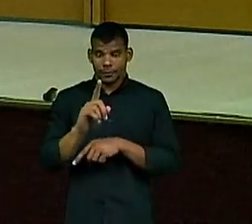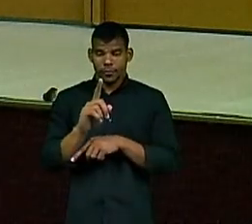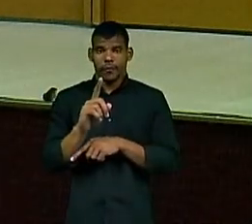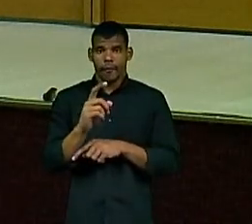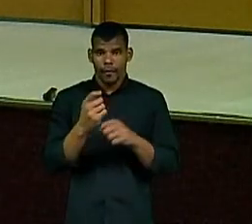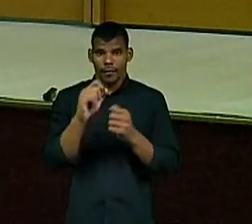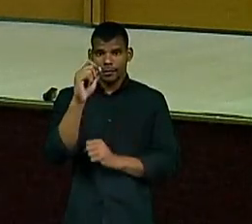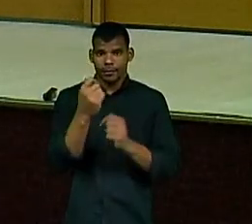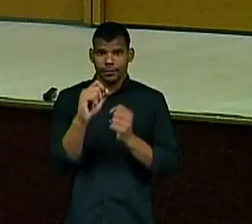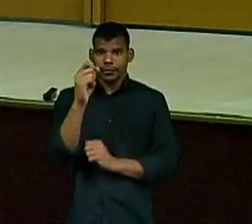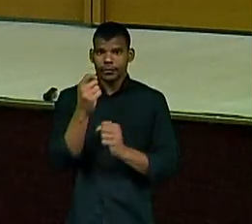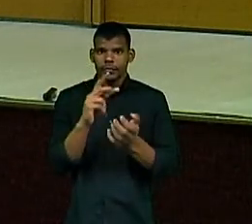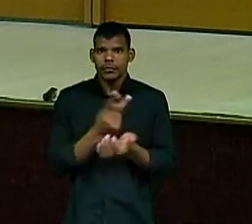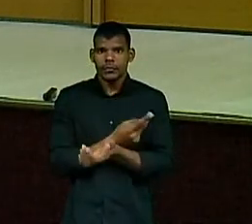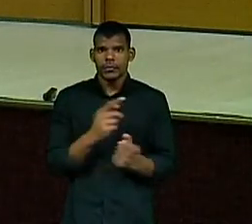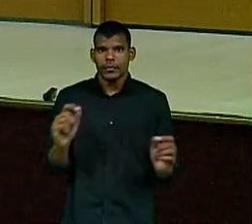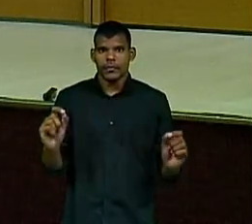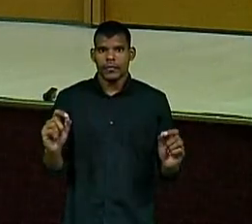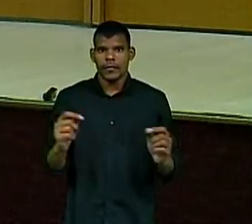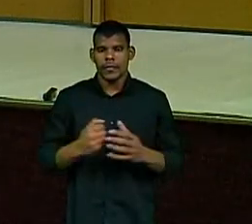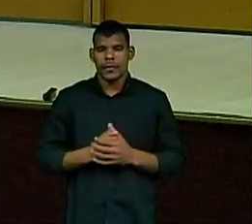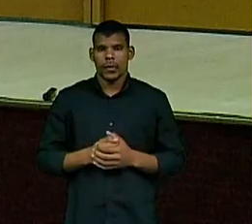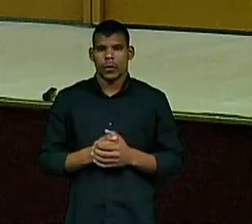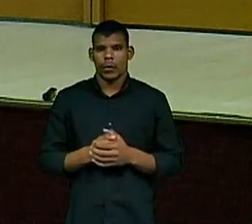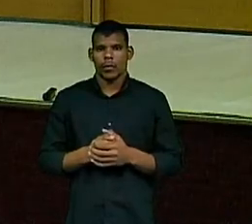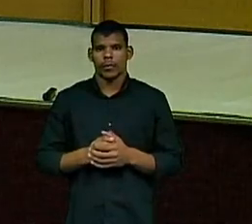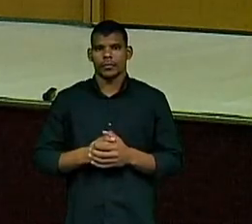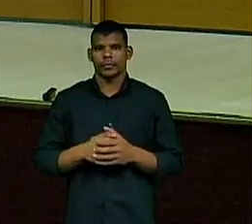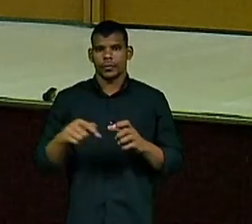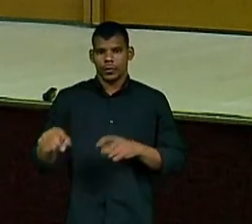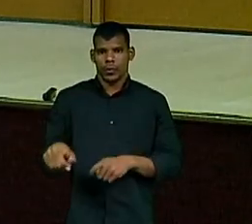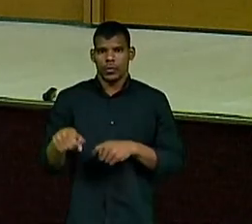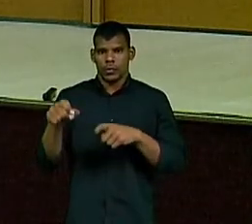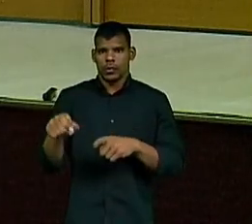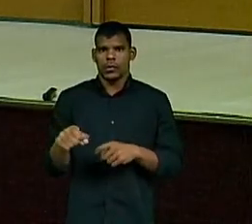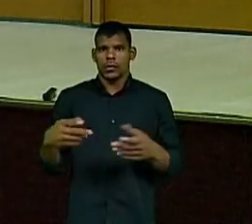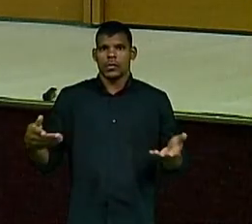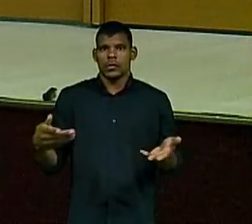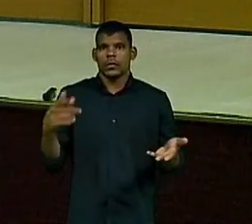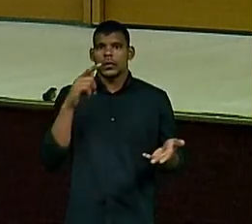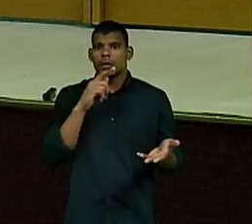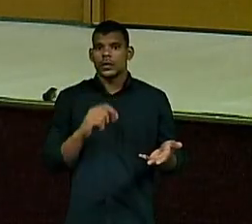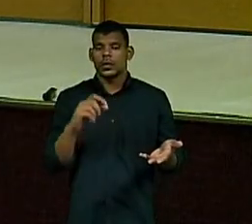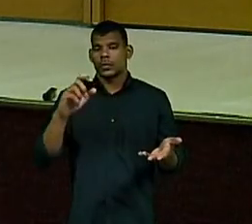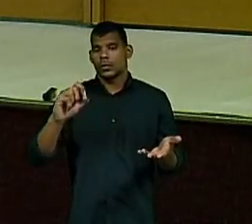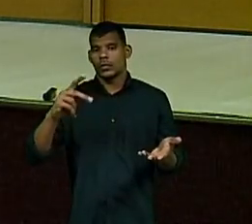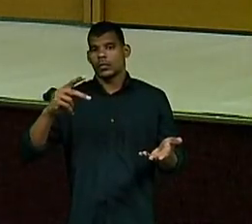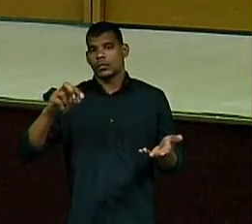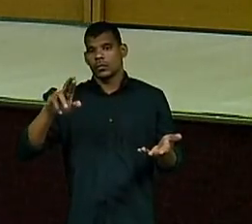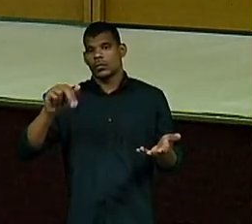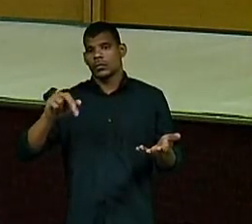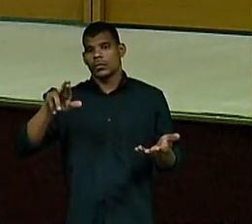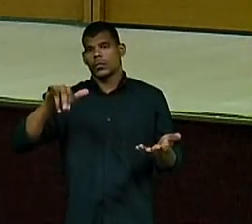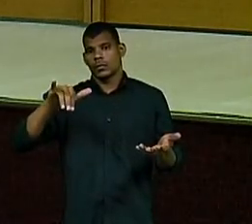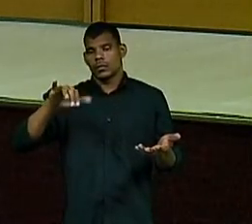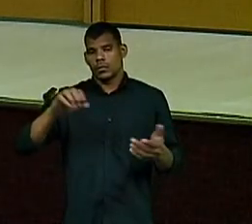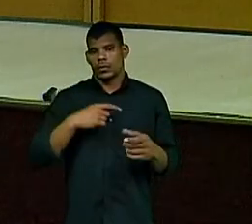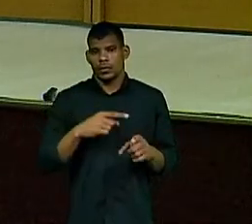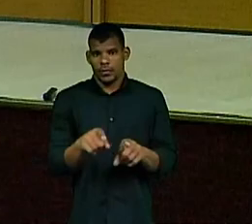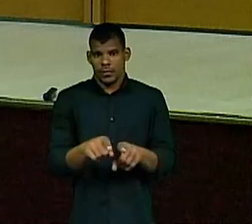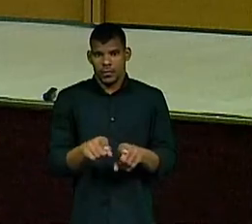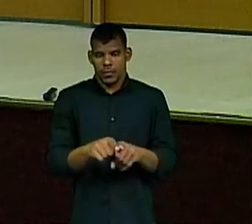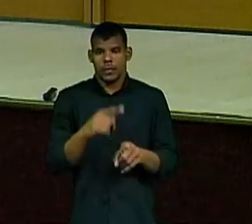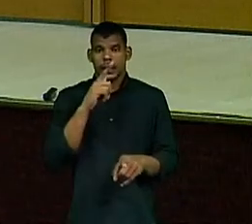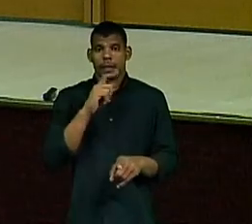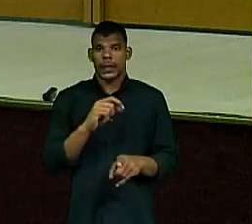a exploração do Agricultor passa a ser agora da exploração do operário e pensadores inspirados